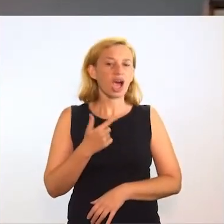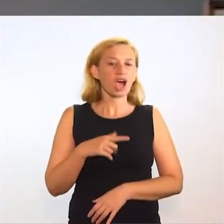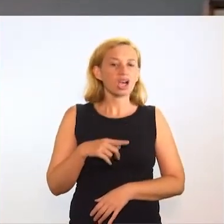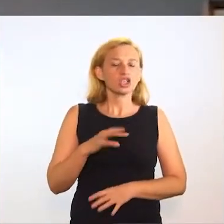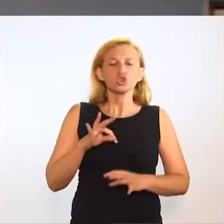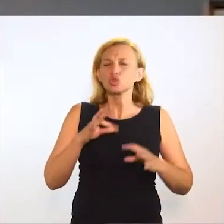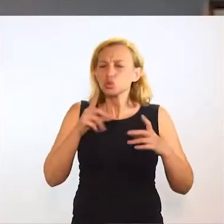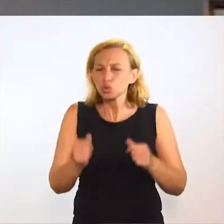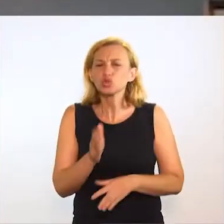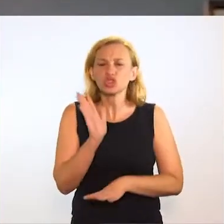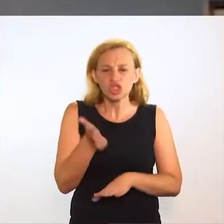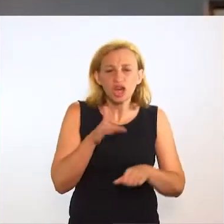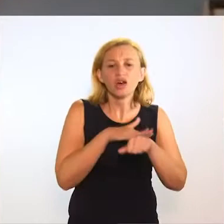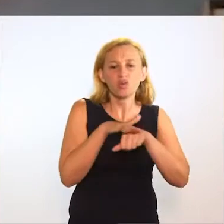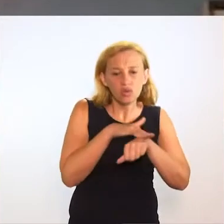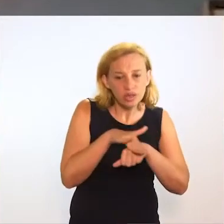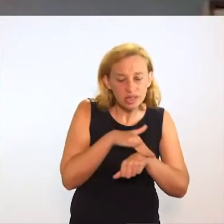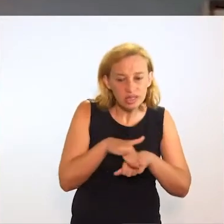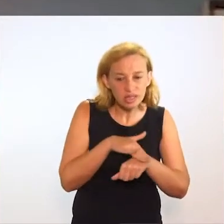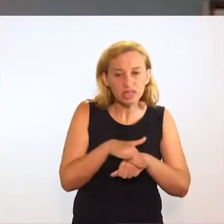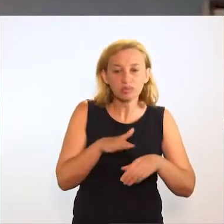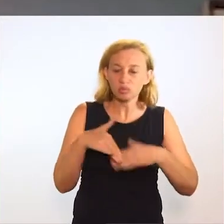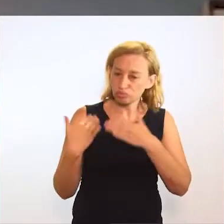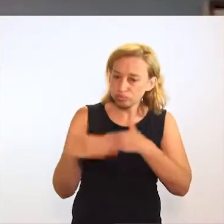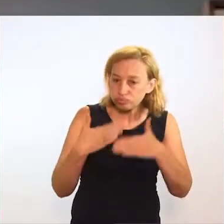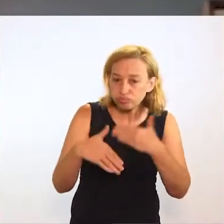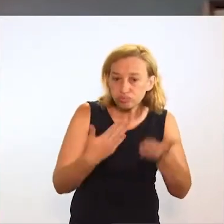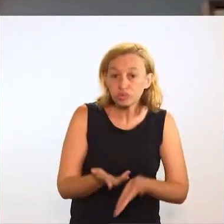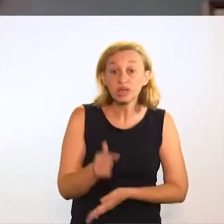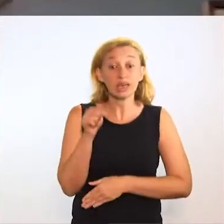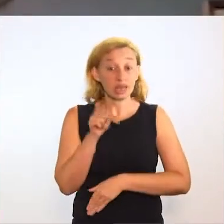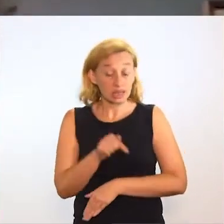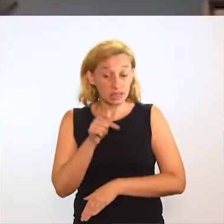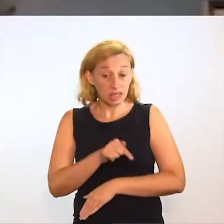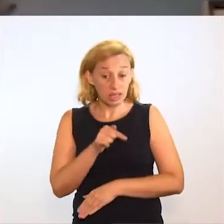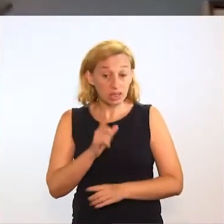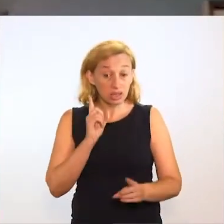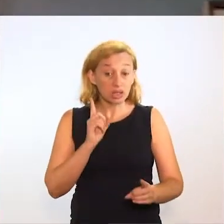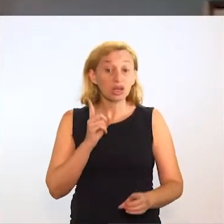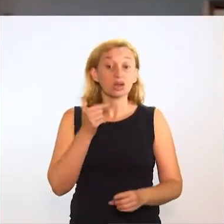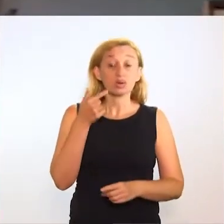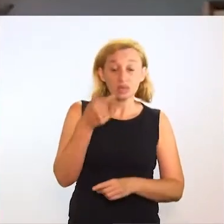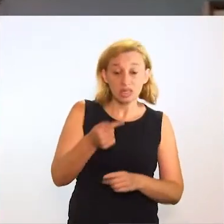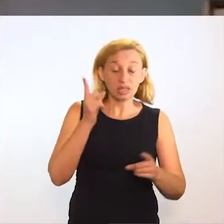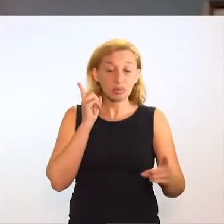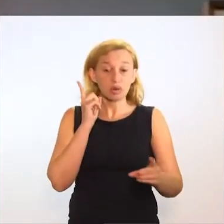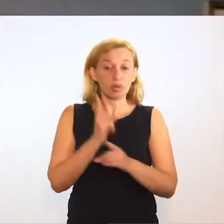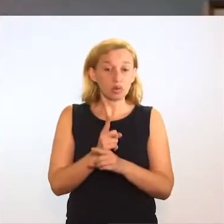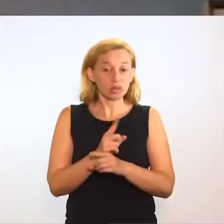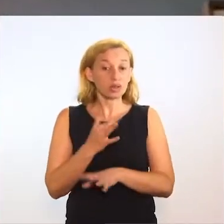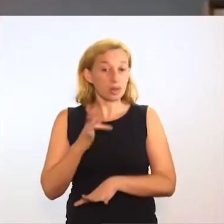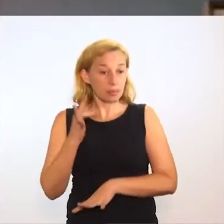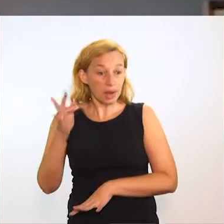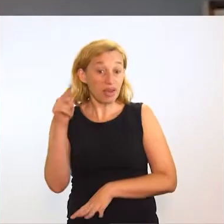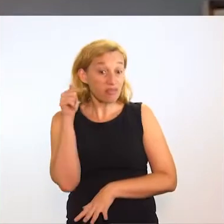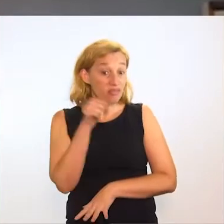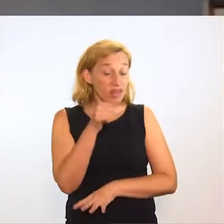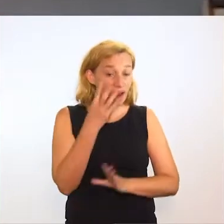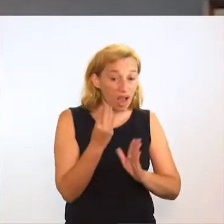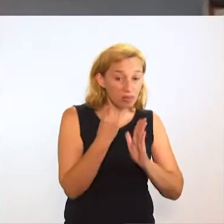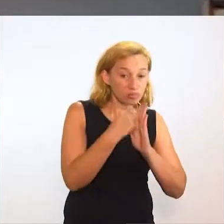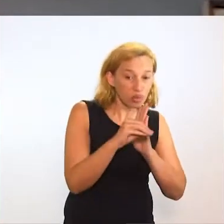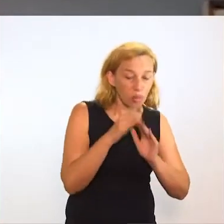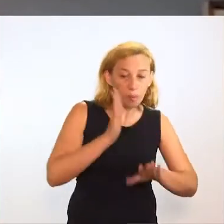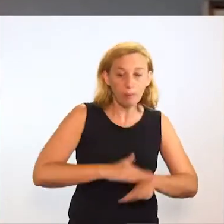e ouvir, né, tudo que a gente já conversou nessa trajetória. E esse aqui, nosso 7º encontro, também vai estar disponível em breve